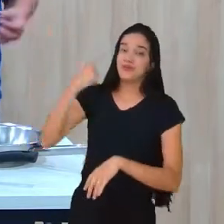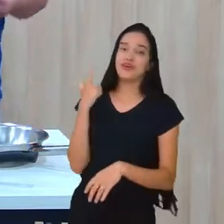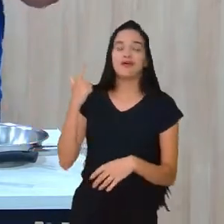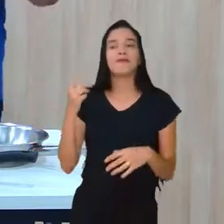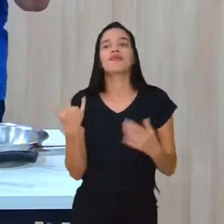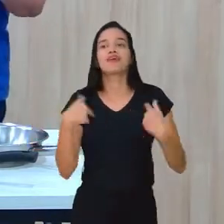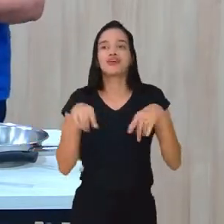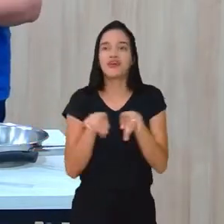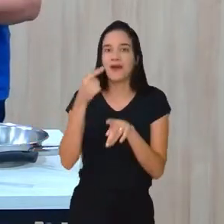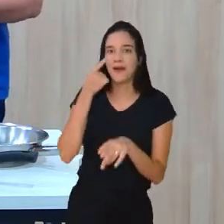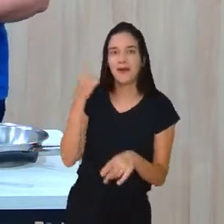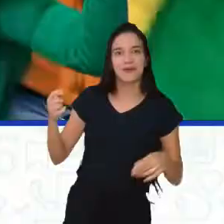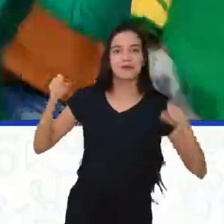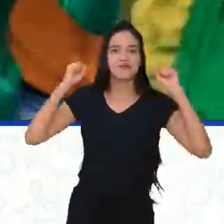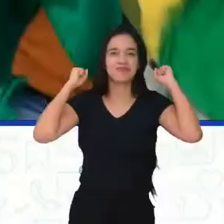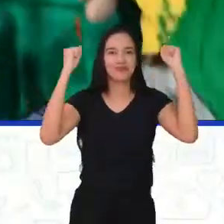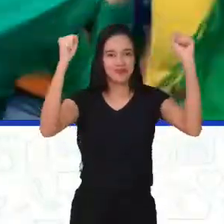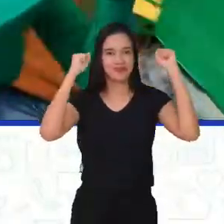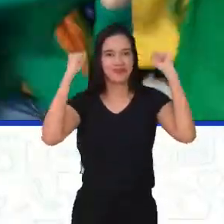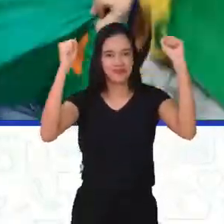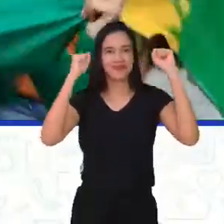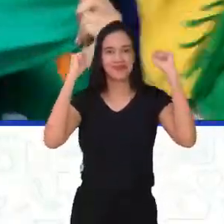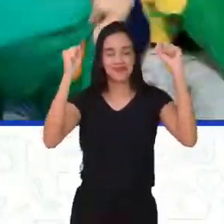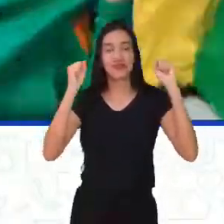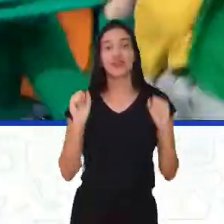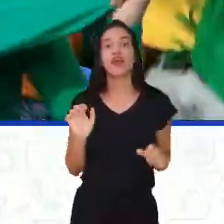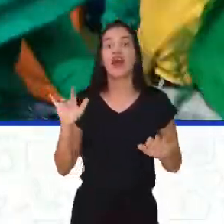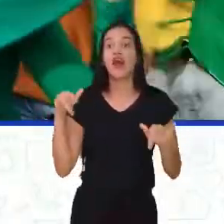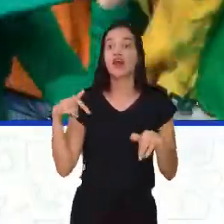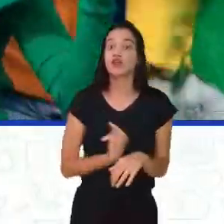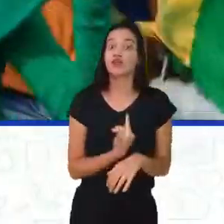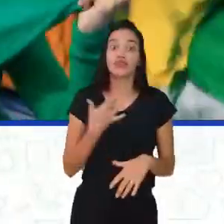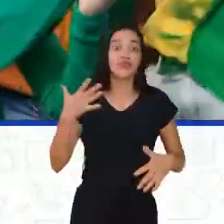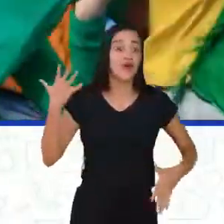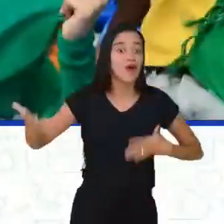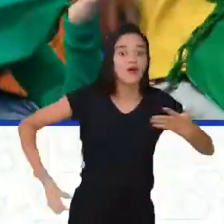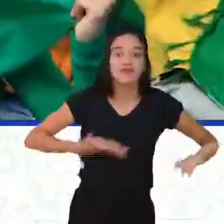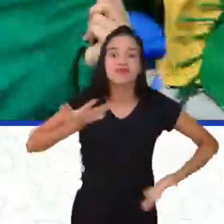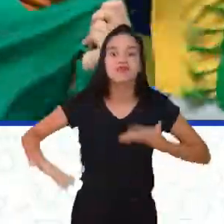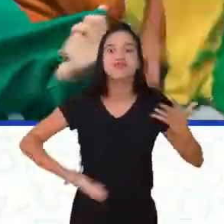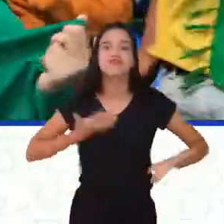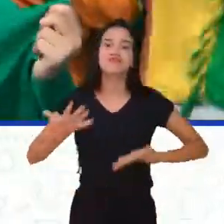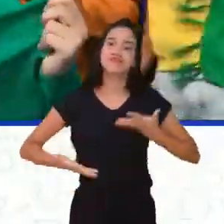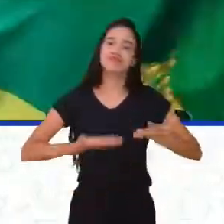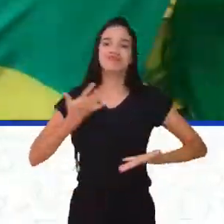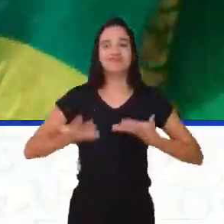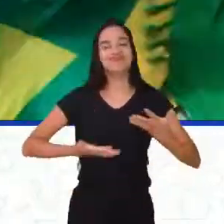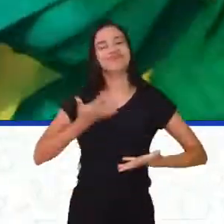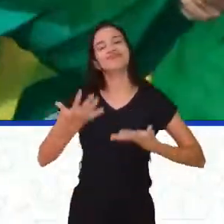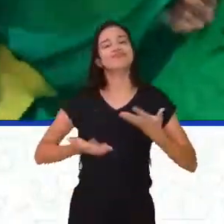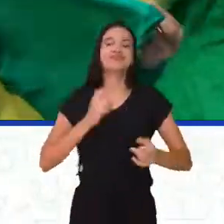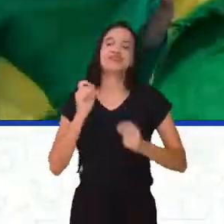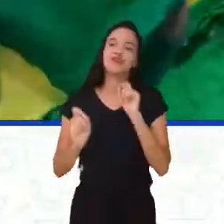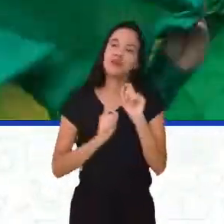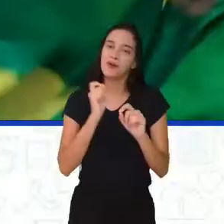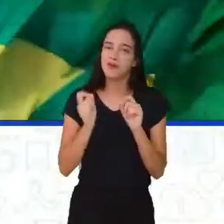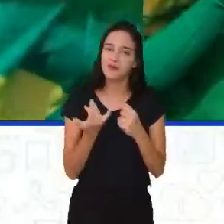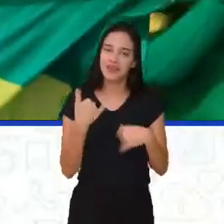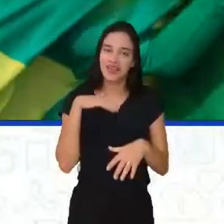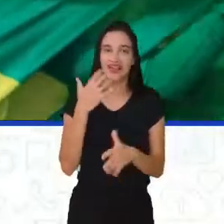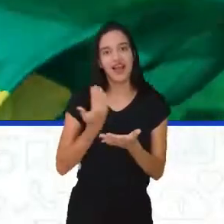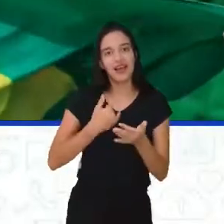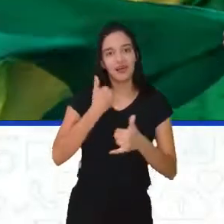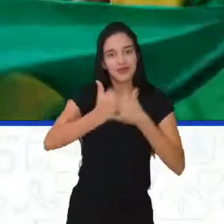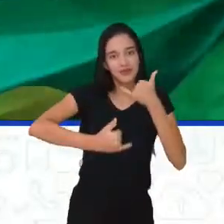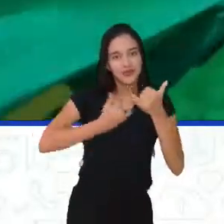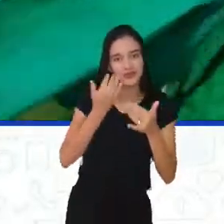torcida está pegando fogo. Ou seja, nós estamos muito agitados em relação aí a esses jogos,